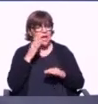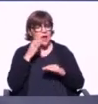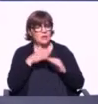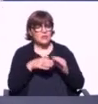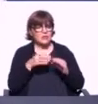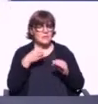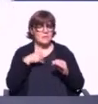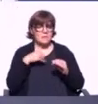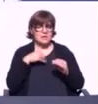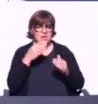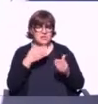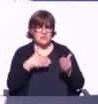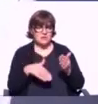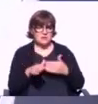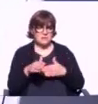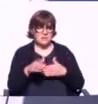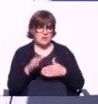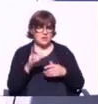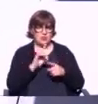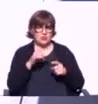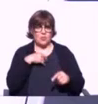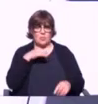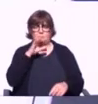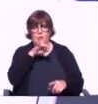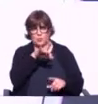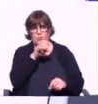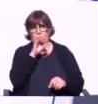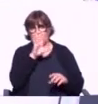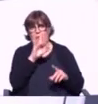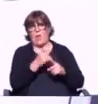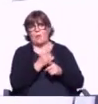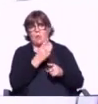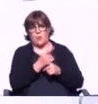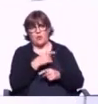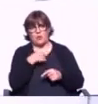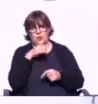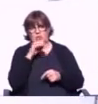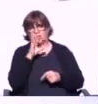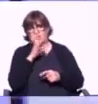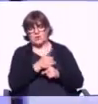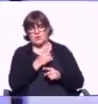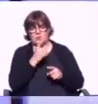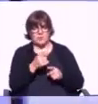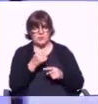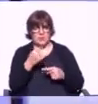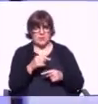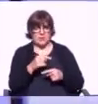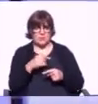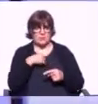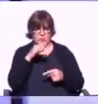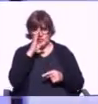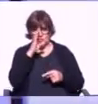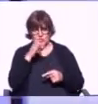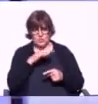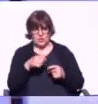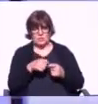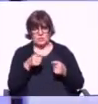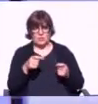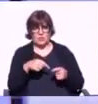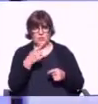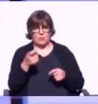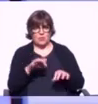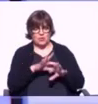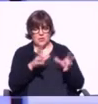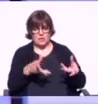mesma semana. Quando não sou eu que me espanto, também estás espantado com alguma coisa. Espanta-me com aquela legalização, mas eu sei que também no período